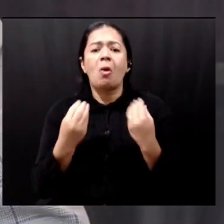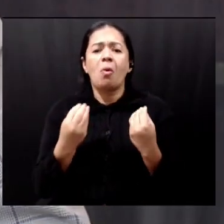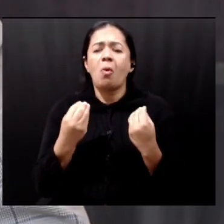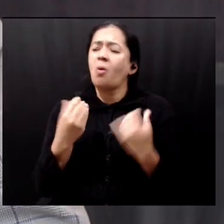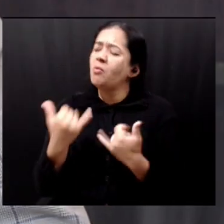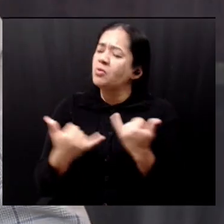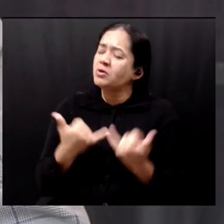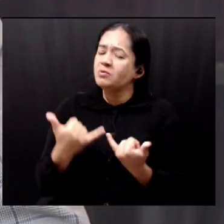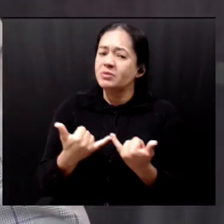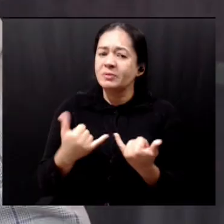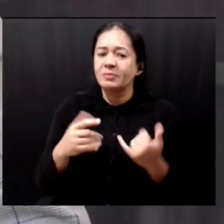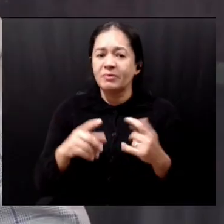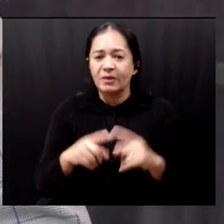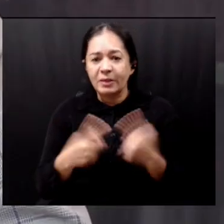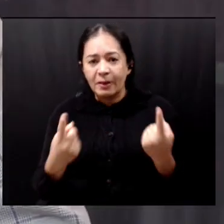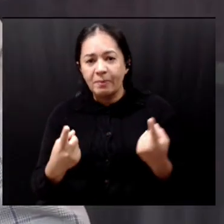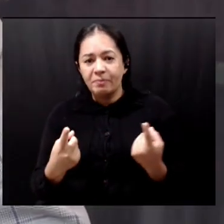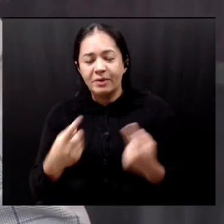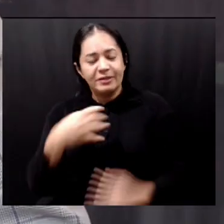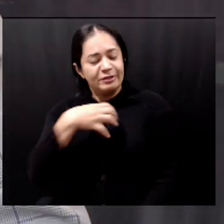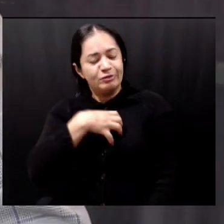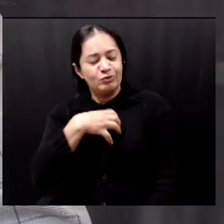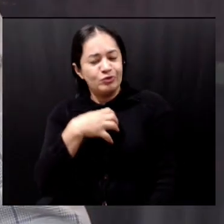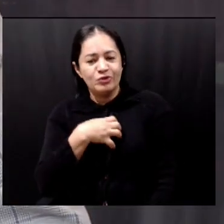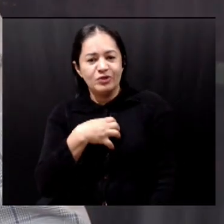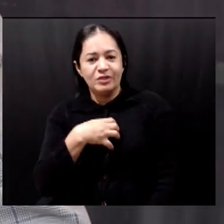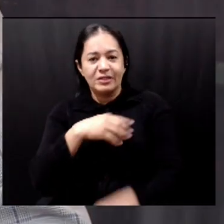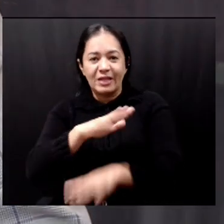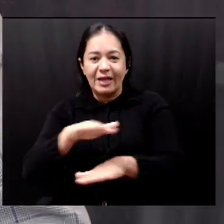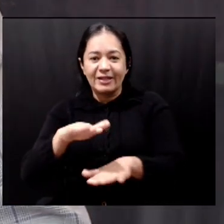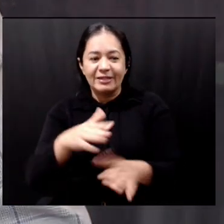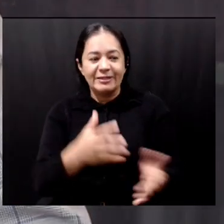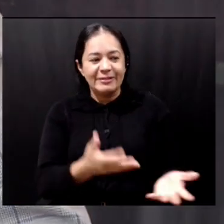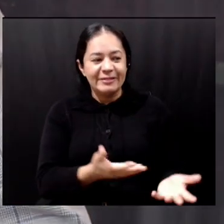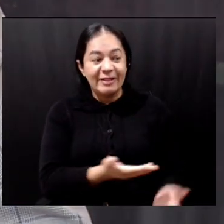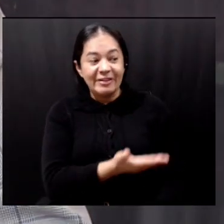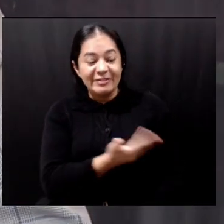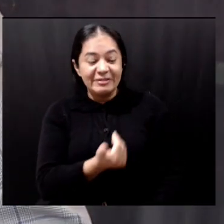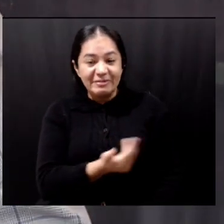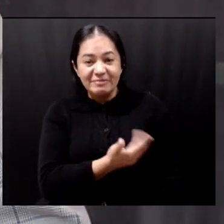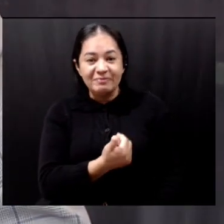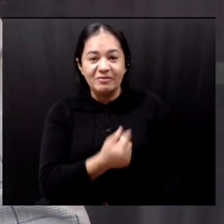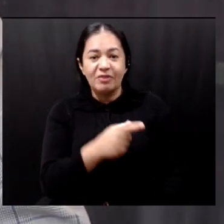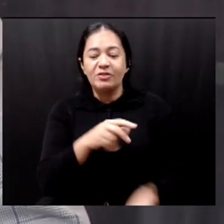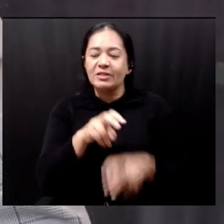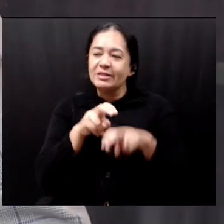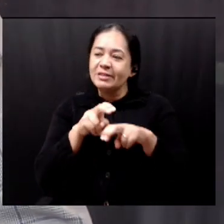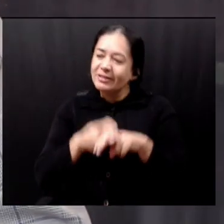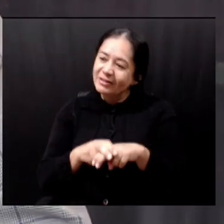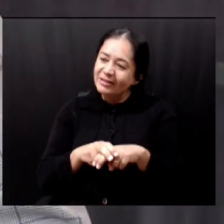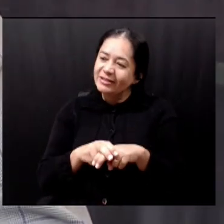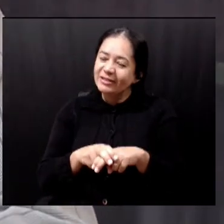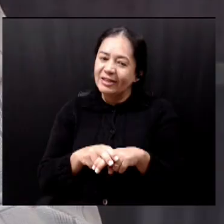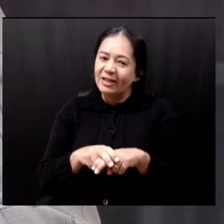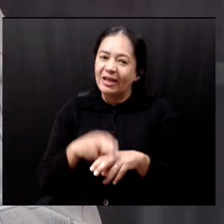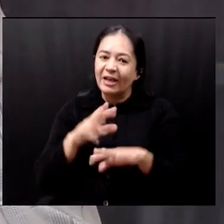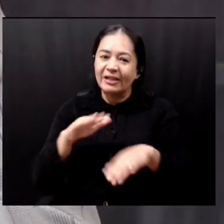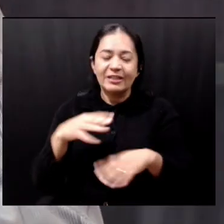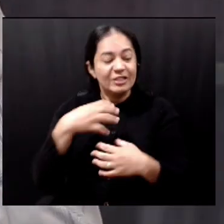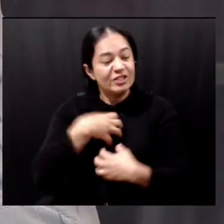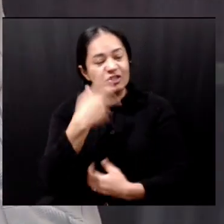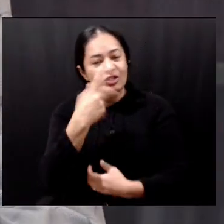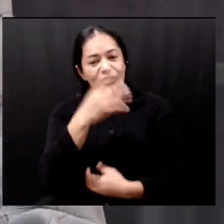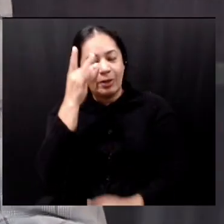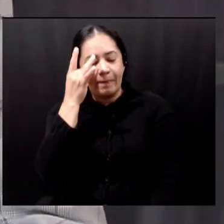muito instintivo mesmo, né? A criança te puxa, só o fato de você estar ali sentada, a criança vai sentir a sua presença, né? Principalmente se